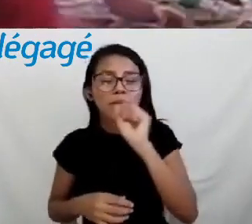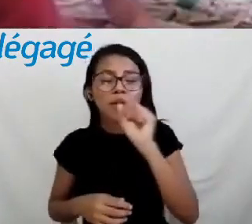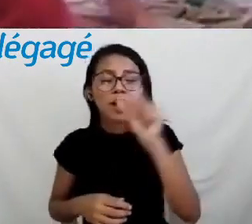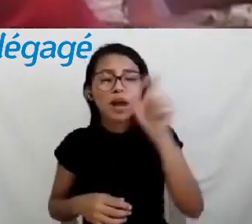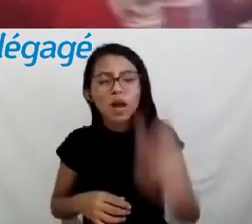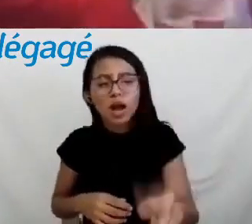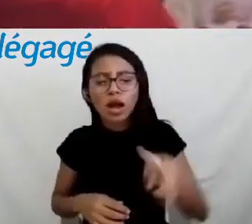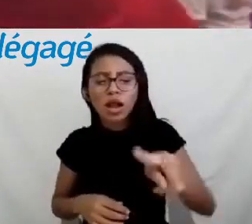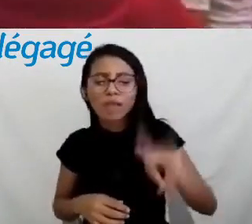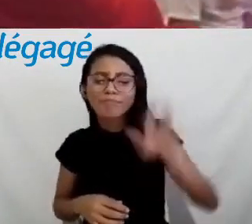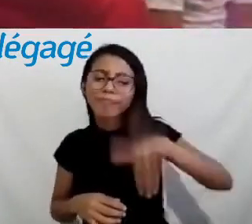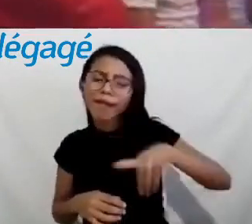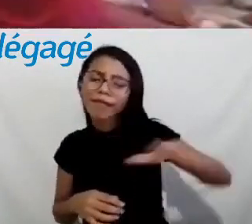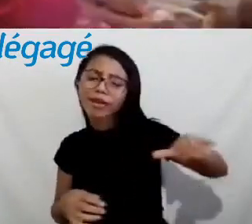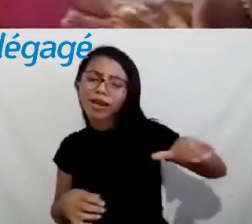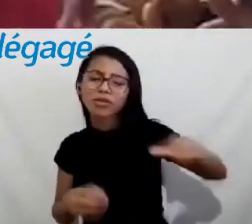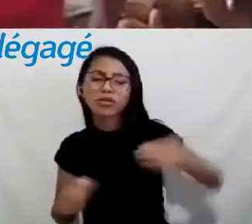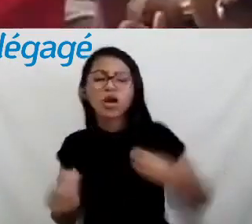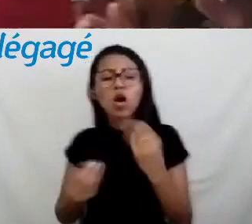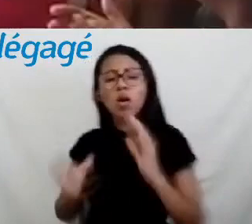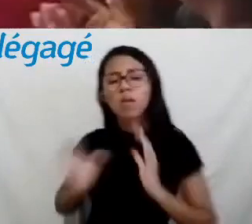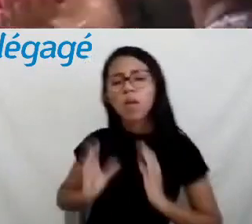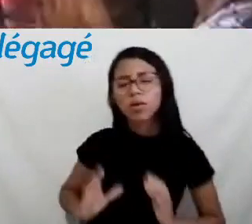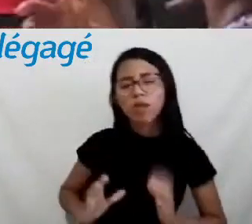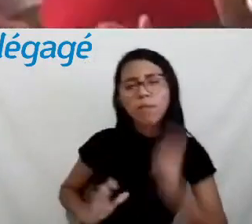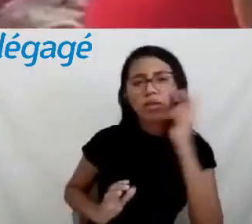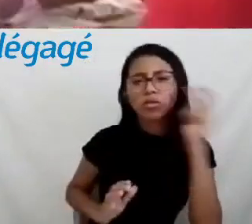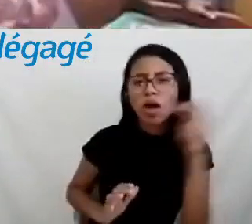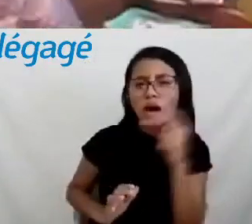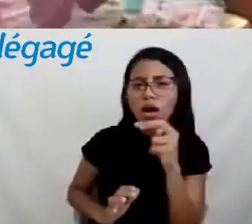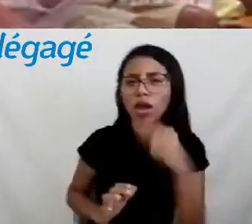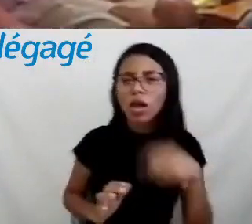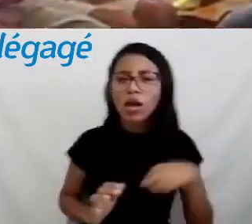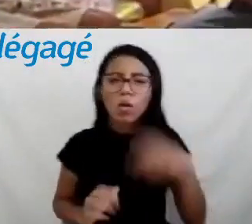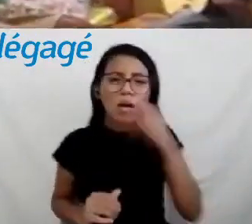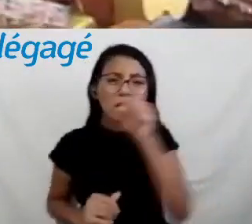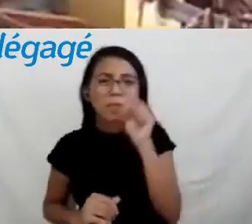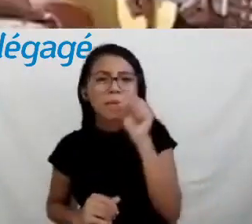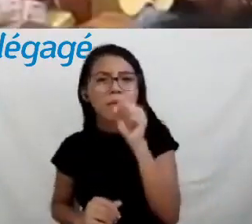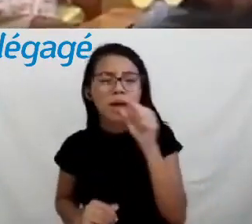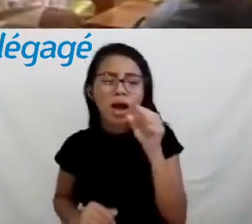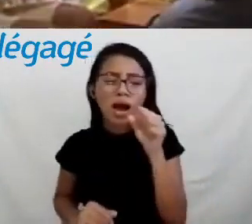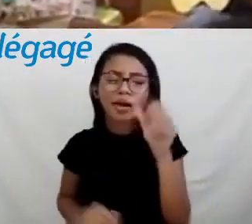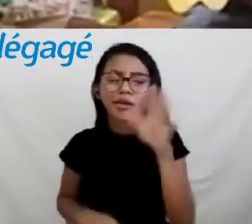outra, o que aconteceu até o fim, né? Mas o afeto não tinha como